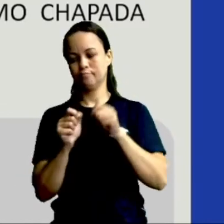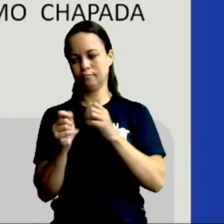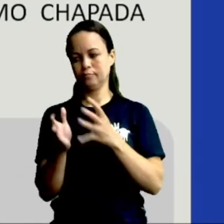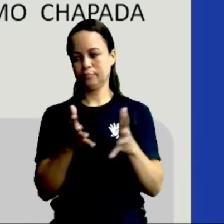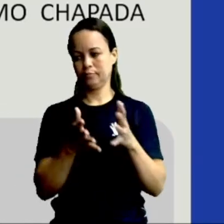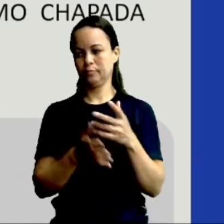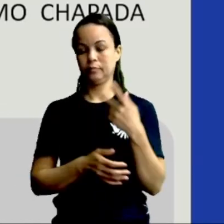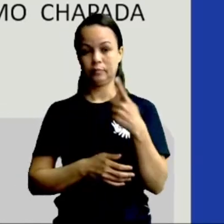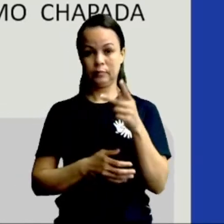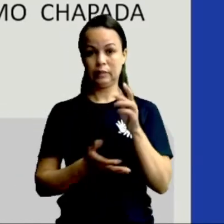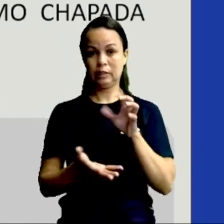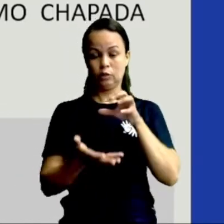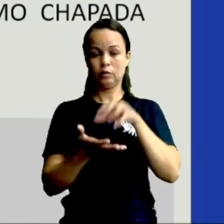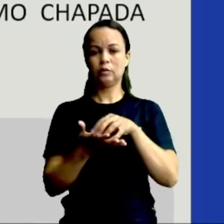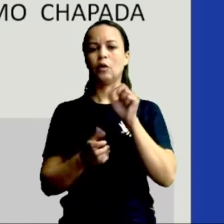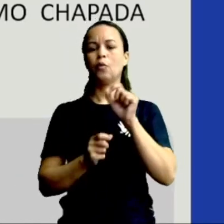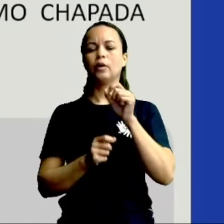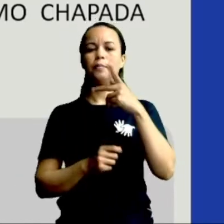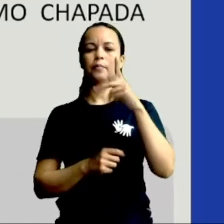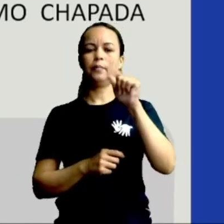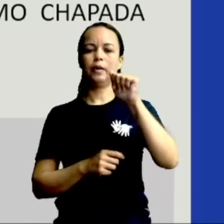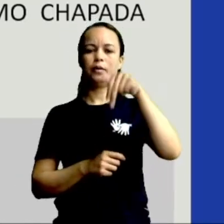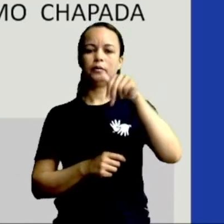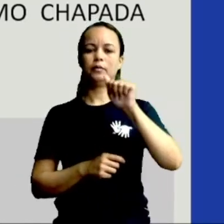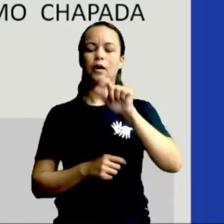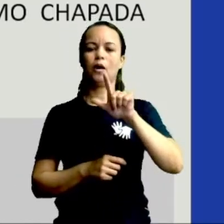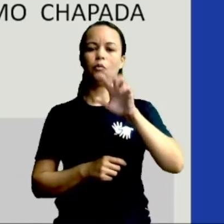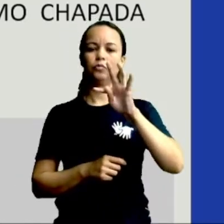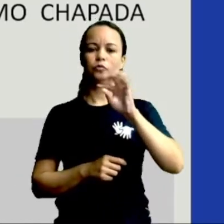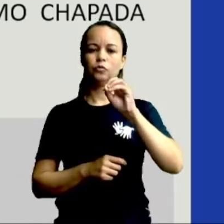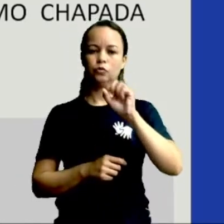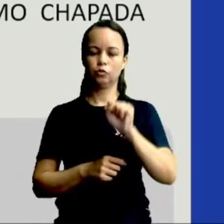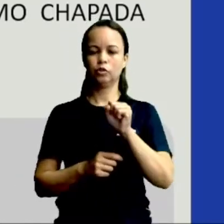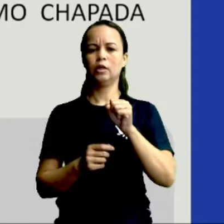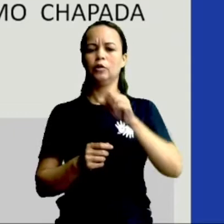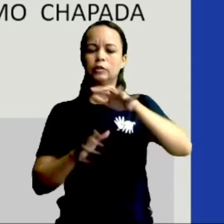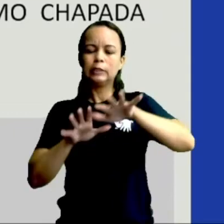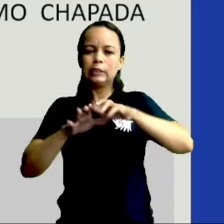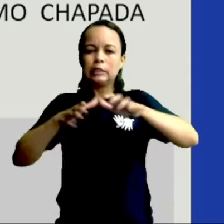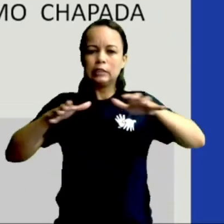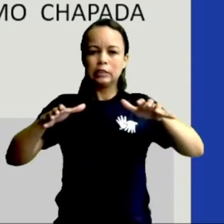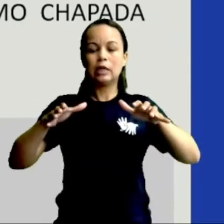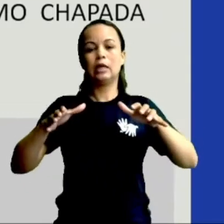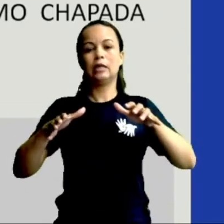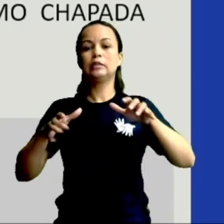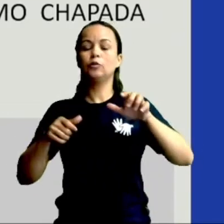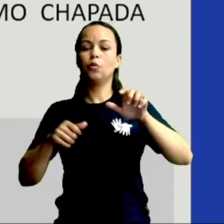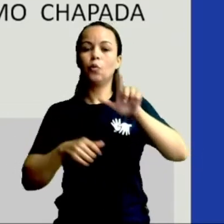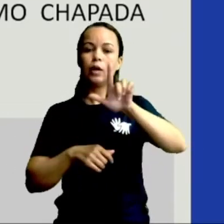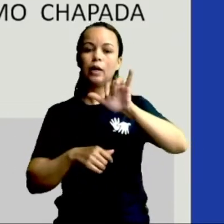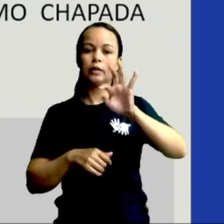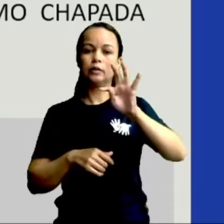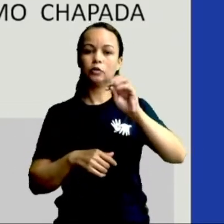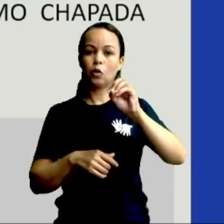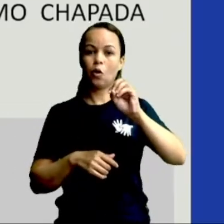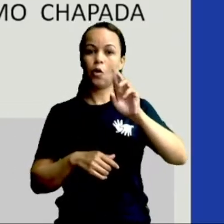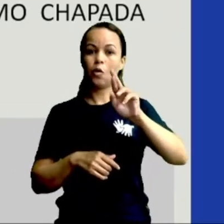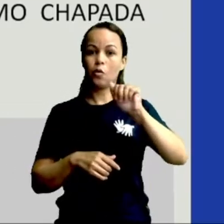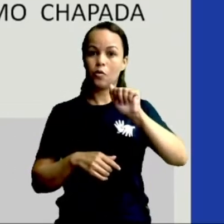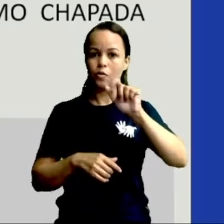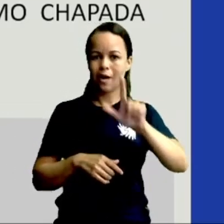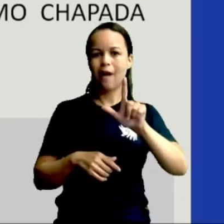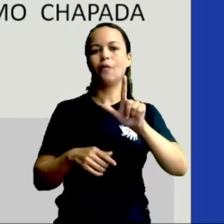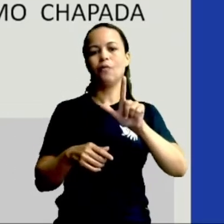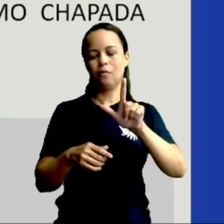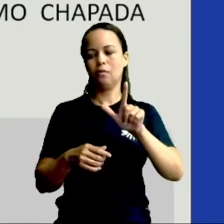na região Nordeste são planaltos e uma extensa planície litorânea. Gente, quando eu falo litorânea, eu estou falando do